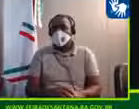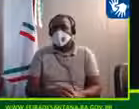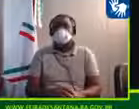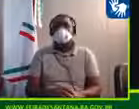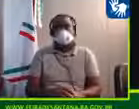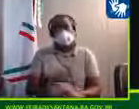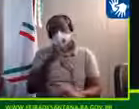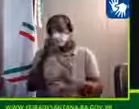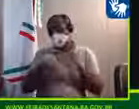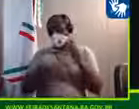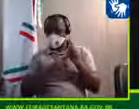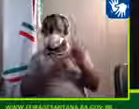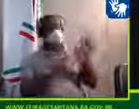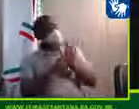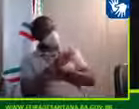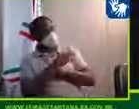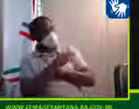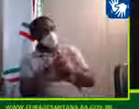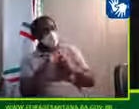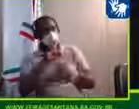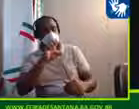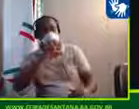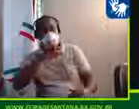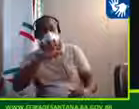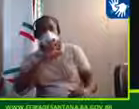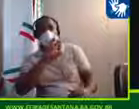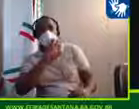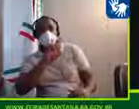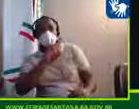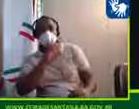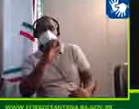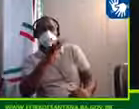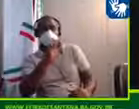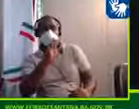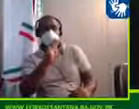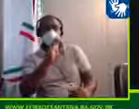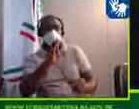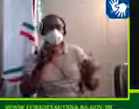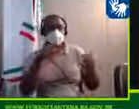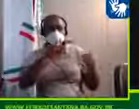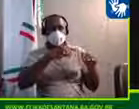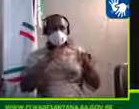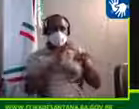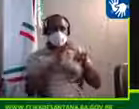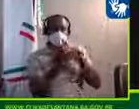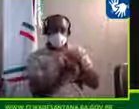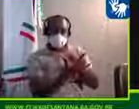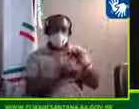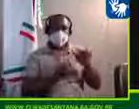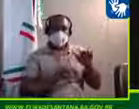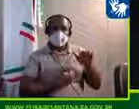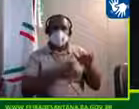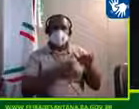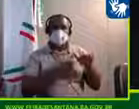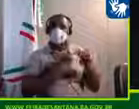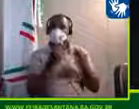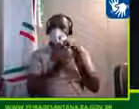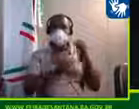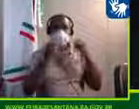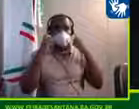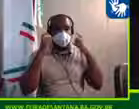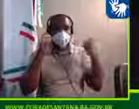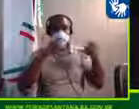Tem mais uma pergunta do jornalista Denivaldo Costa. A comunidade nas redes sociais optou que o toque de recolher deveria